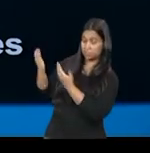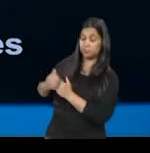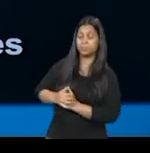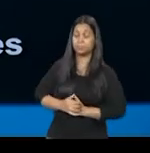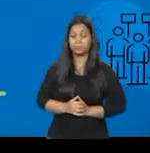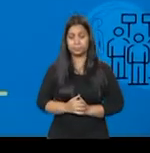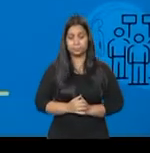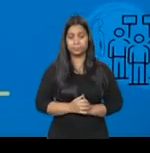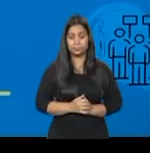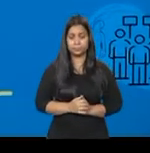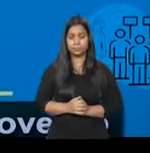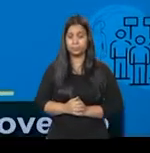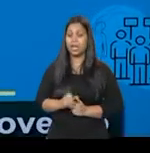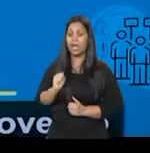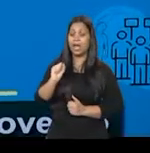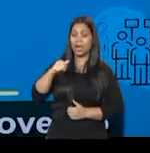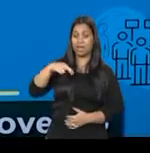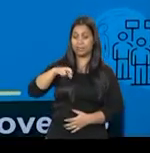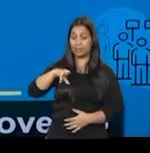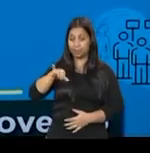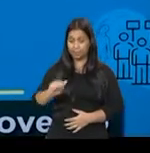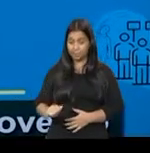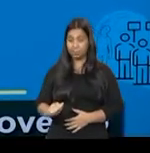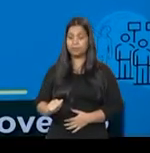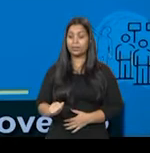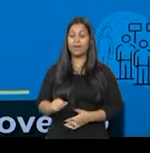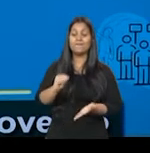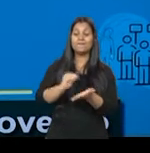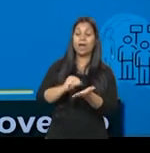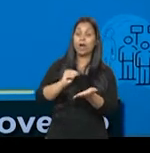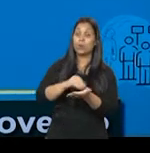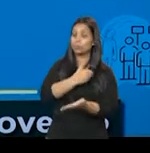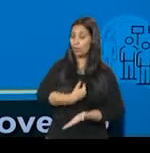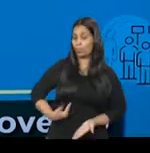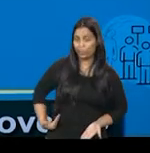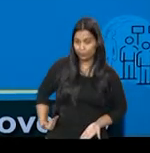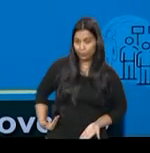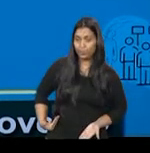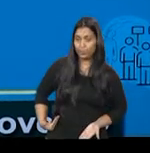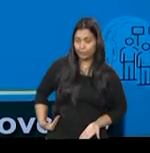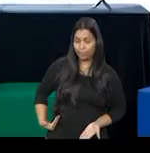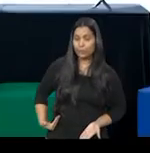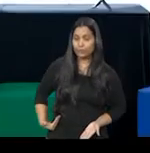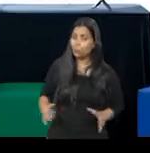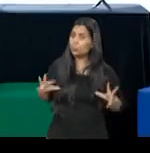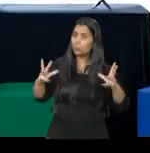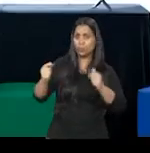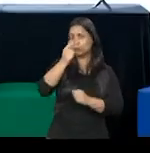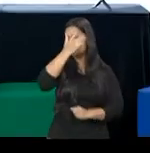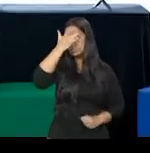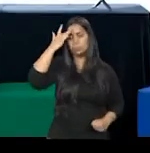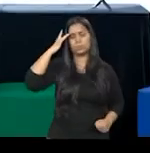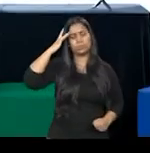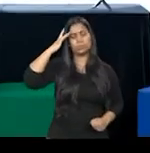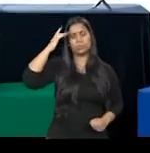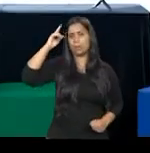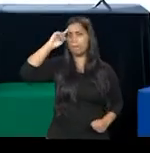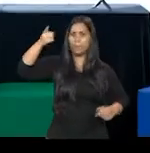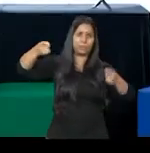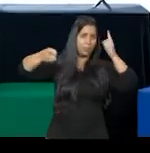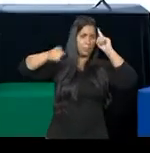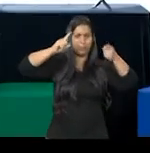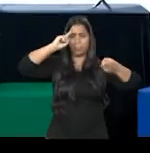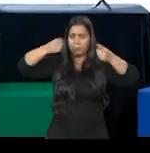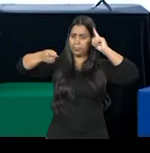dos czares, por exemplo. Já numa anarquia, há uma ausência de governo. Todas as pessoas se